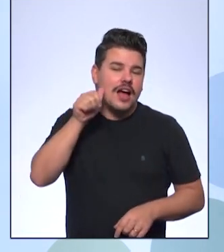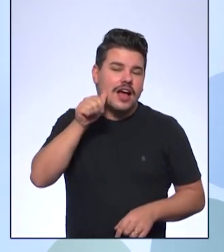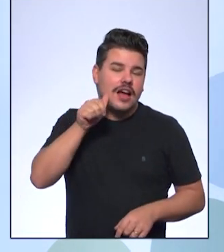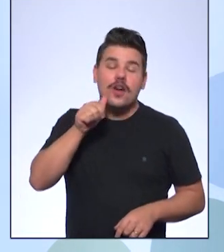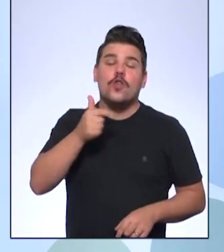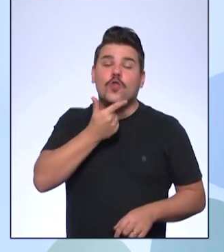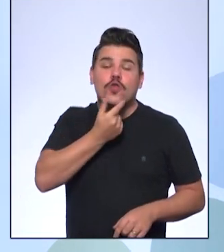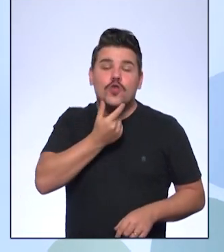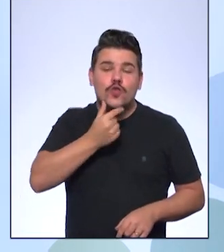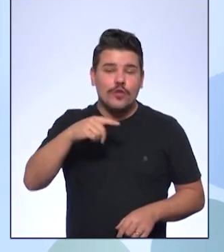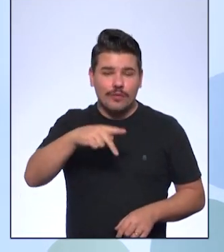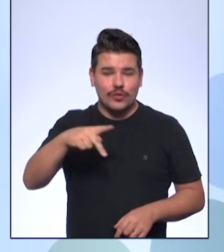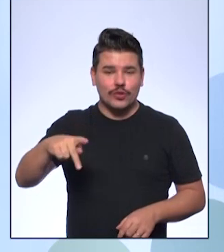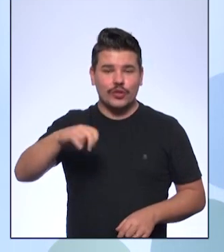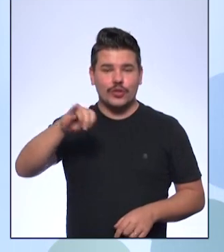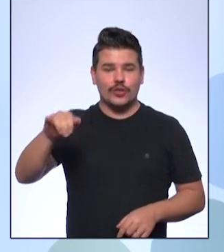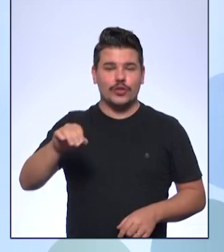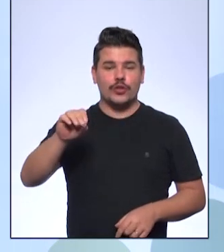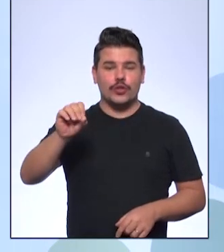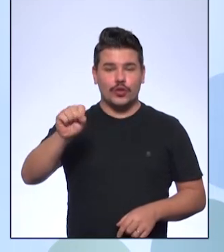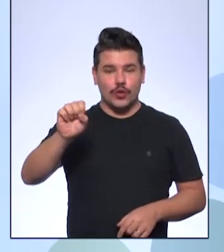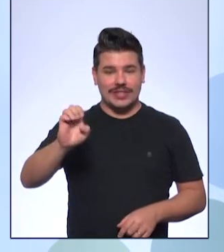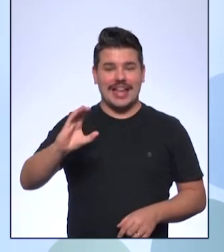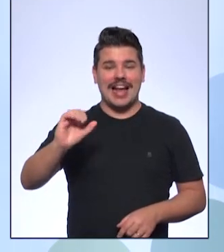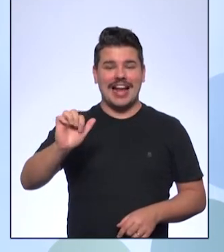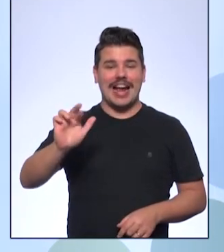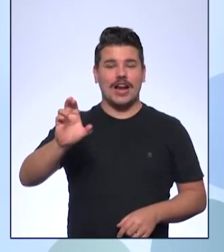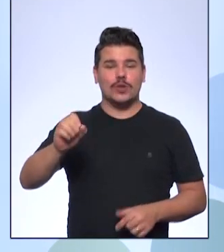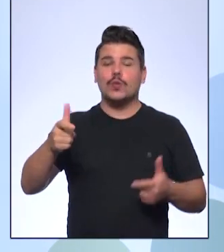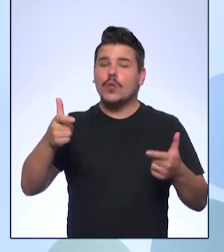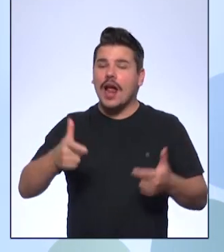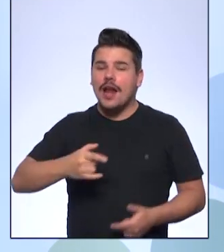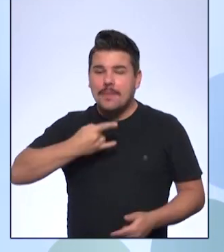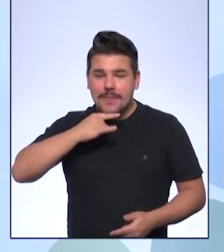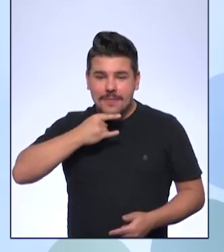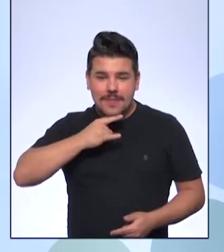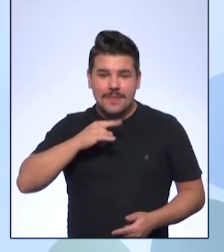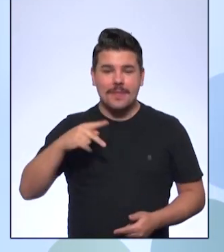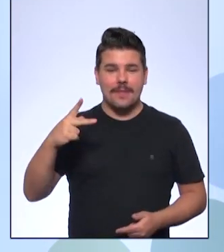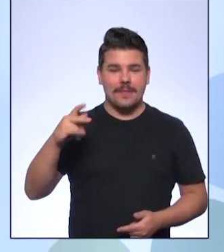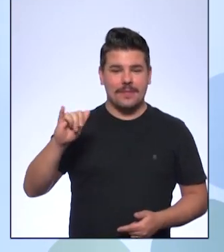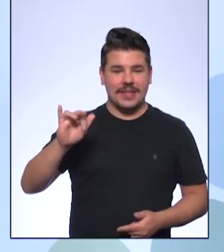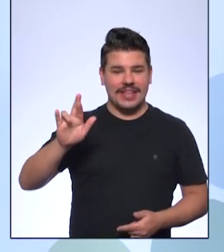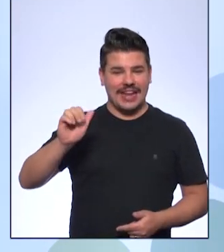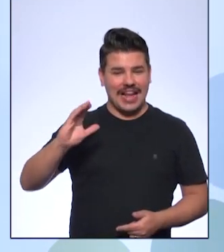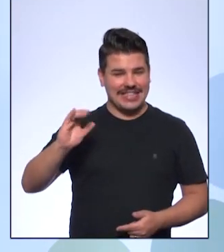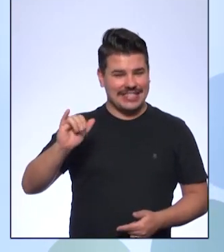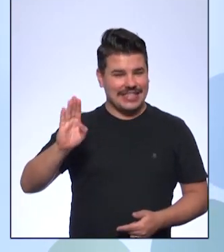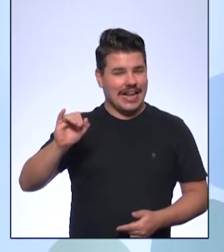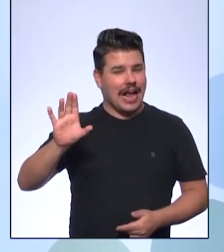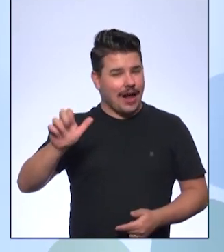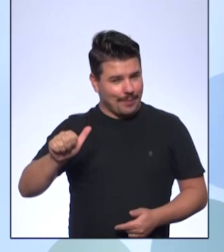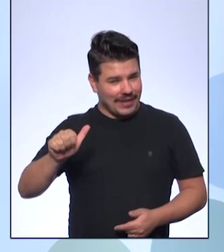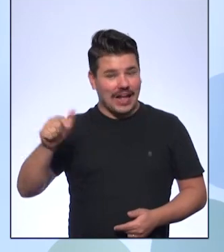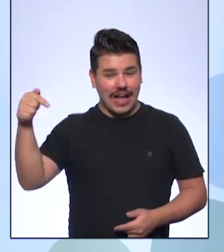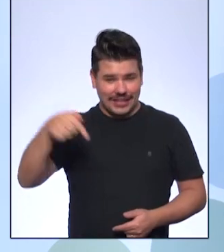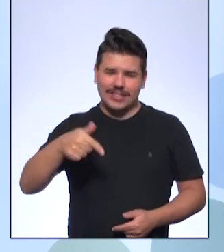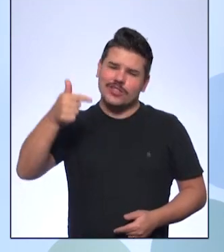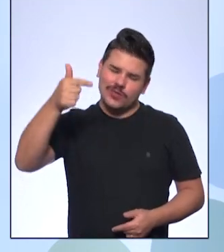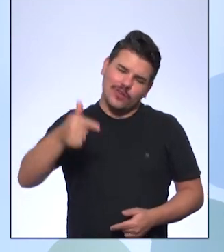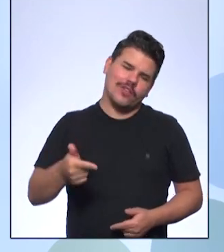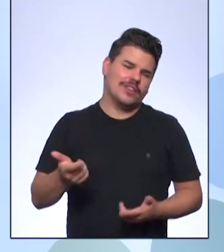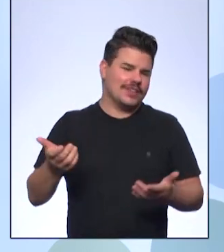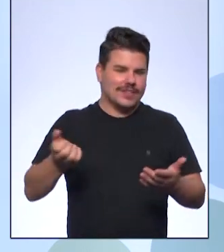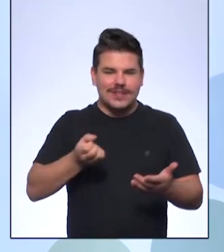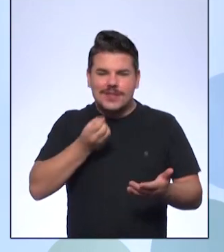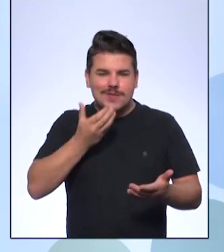professor José Carlos, de Piracicaba. Obrigada aí por estar conosco mais uma vez. E, antes